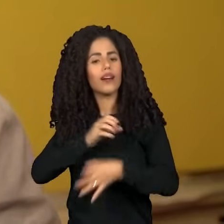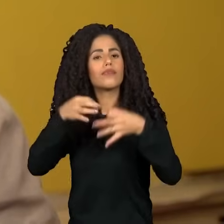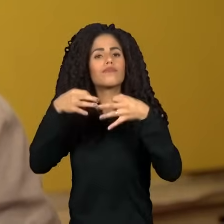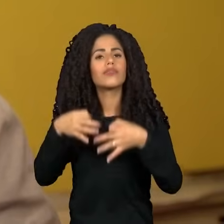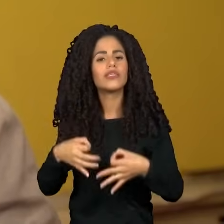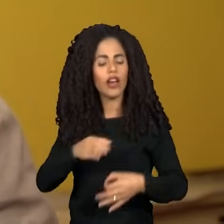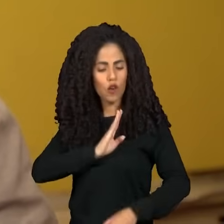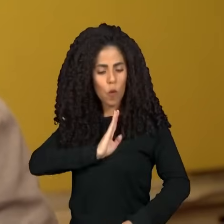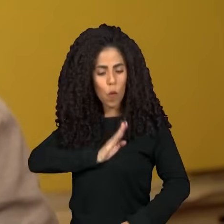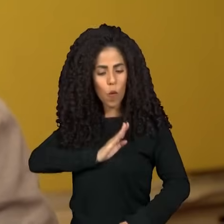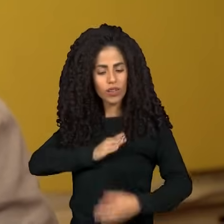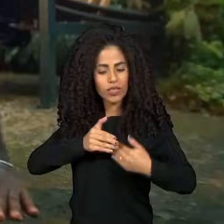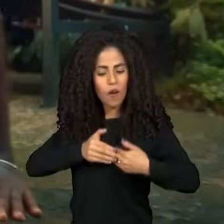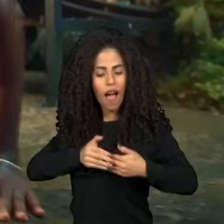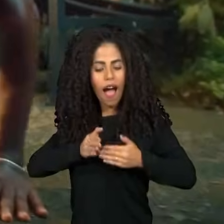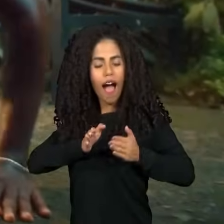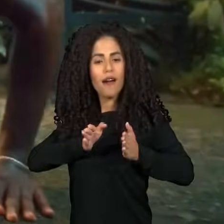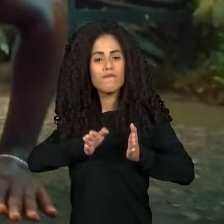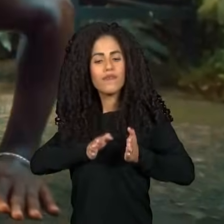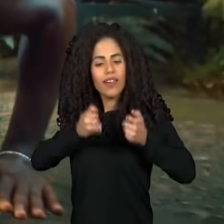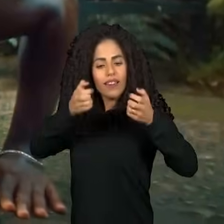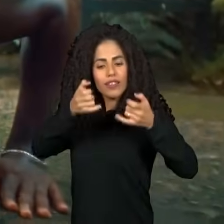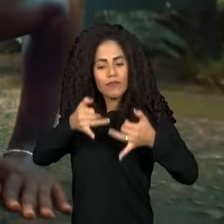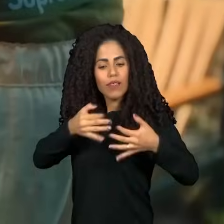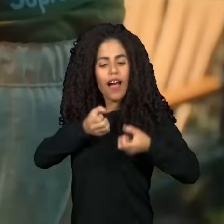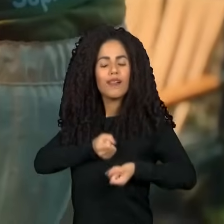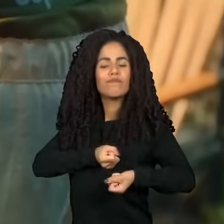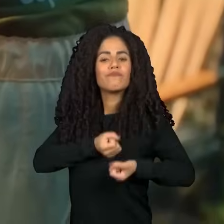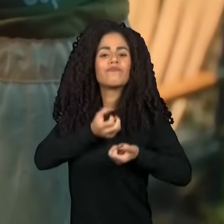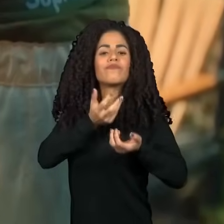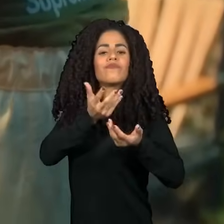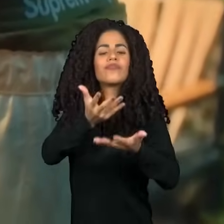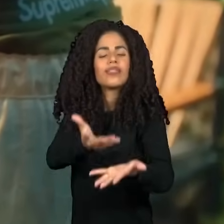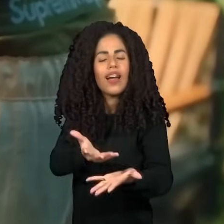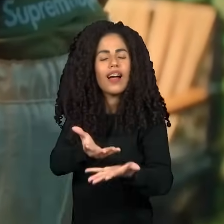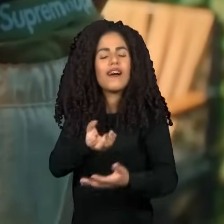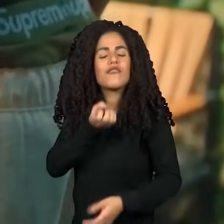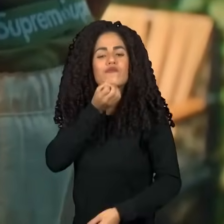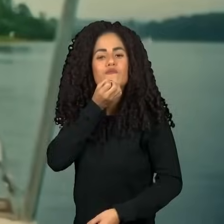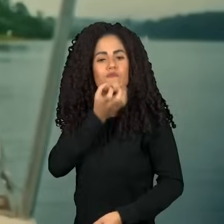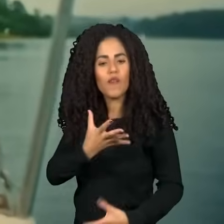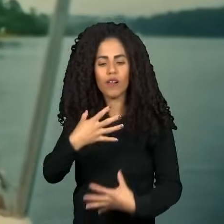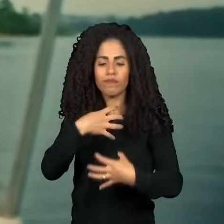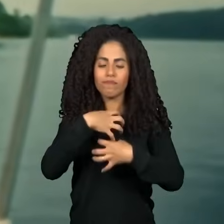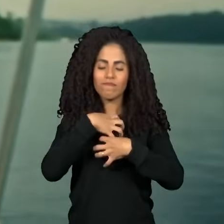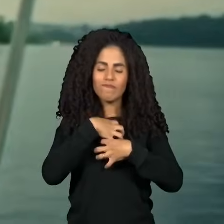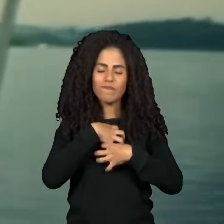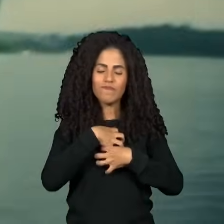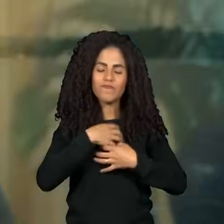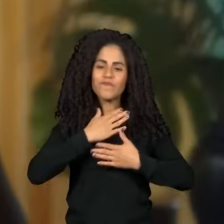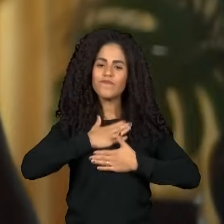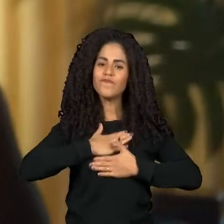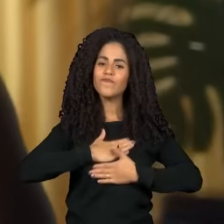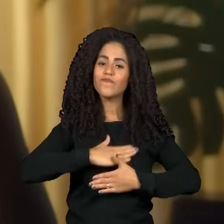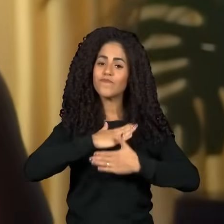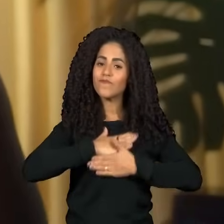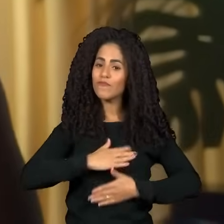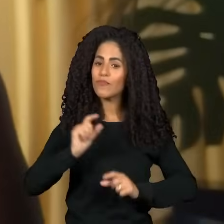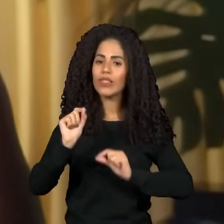sua vulnerabilidade. Performar nesse lugar de virilidade extrema é